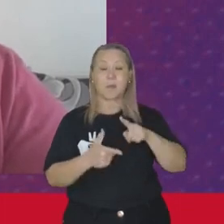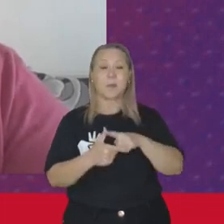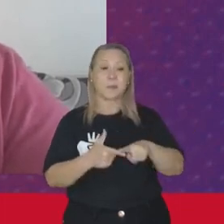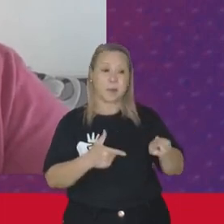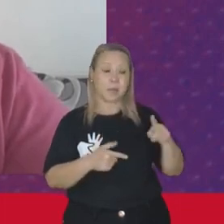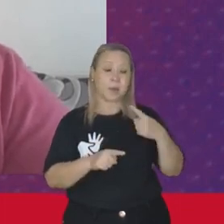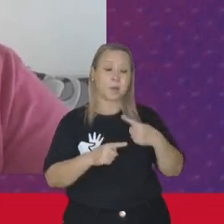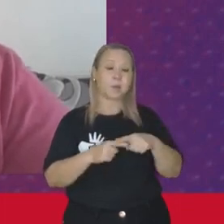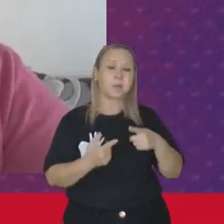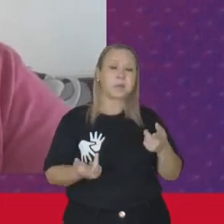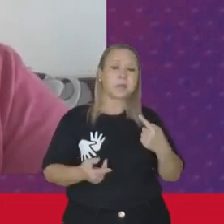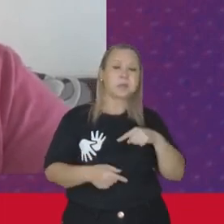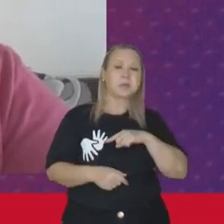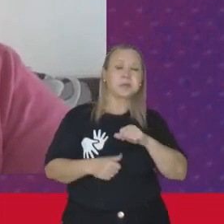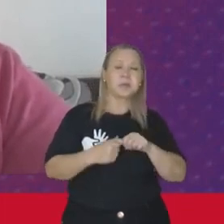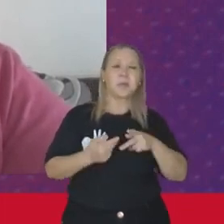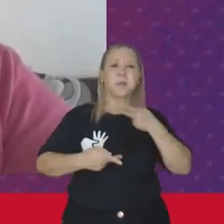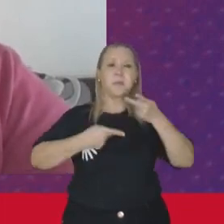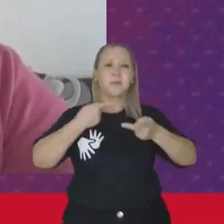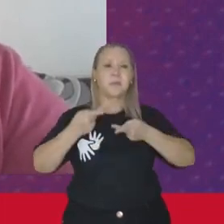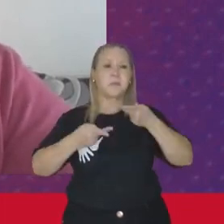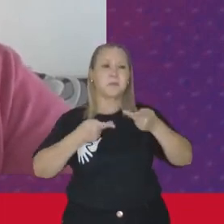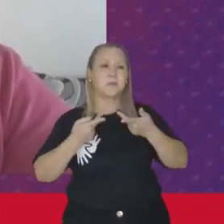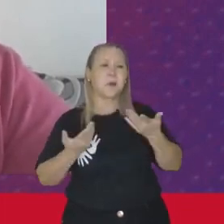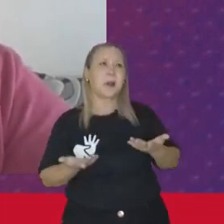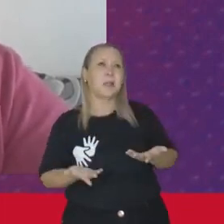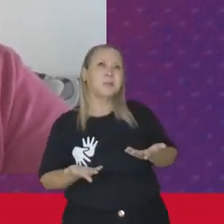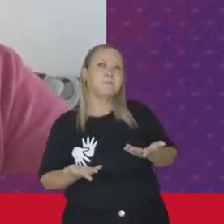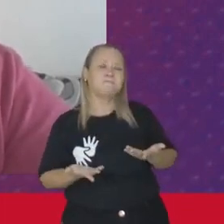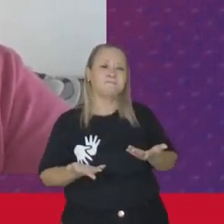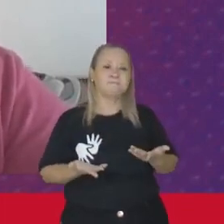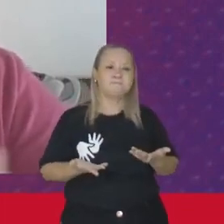estamos falando de uma